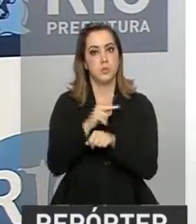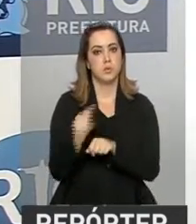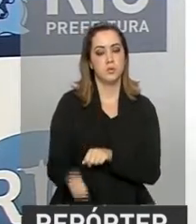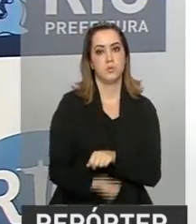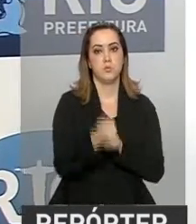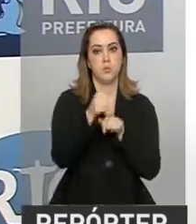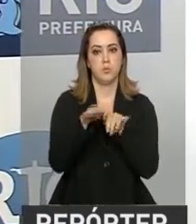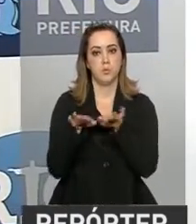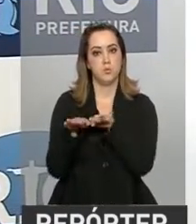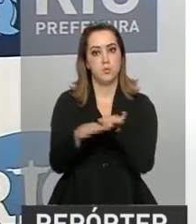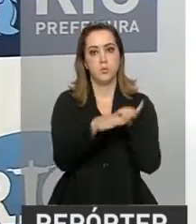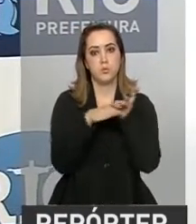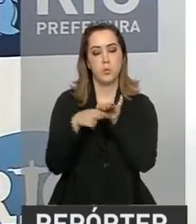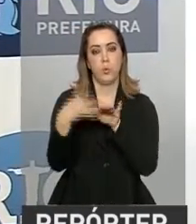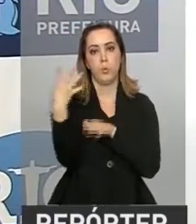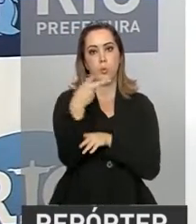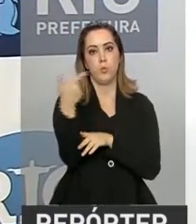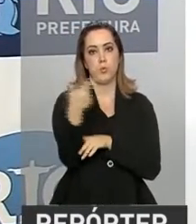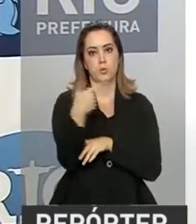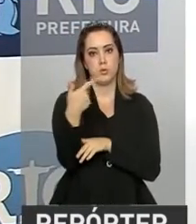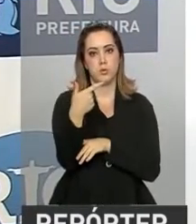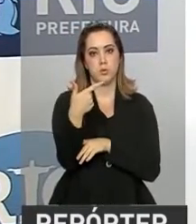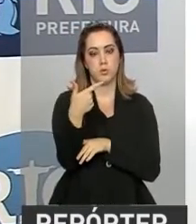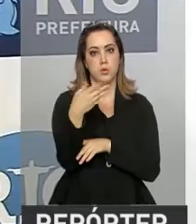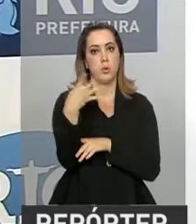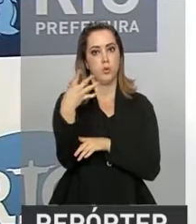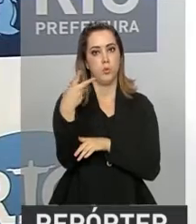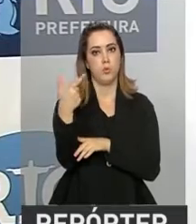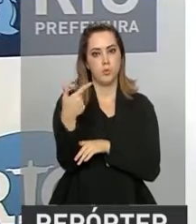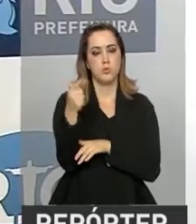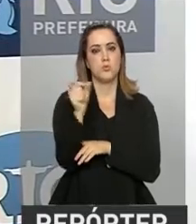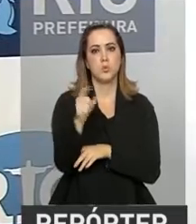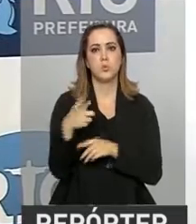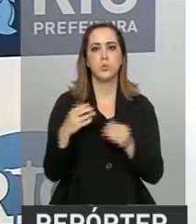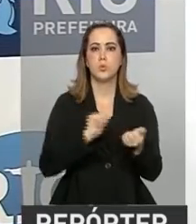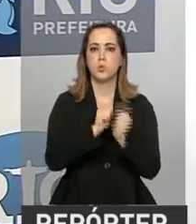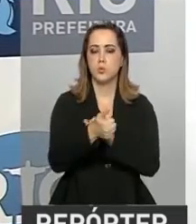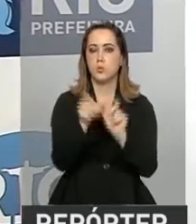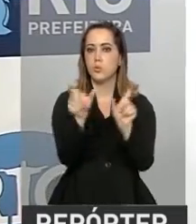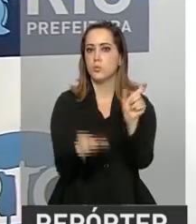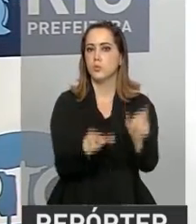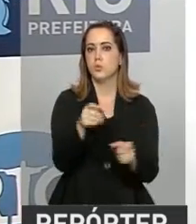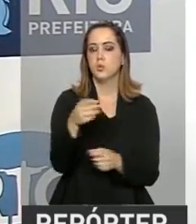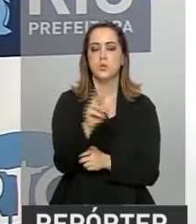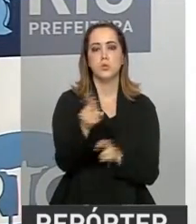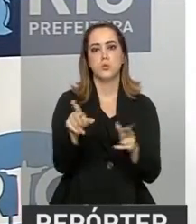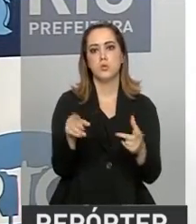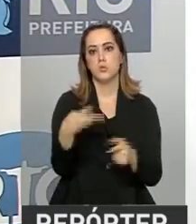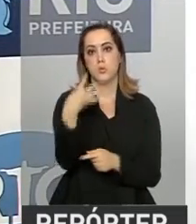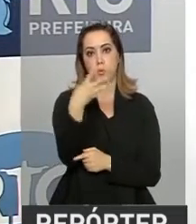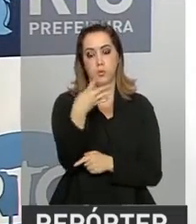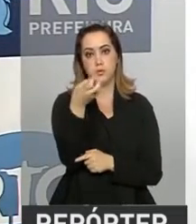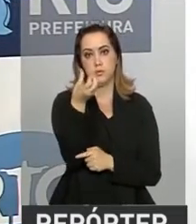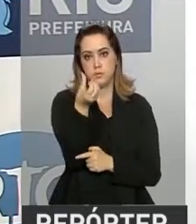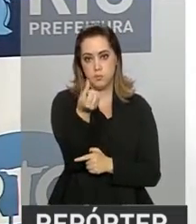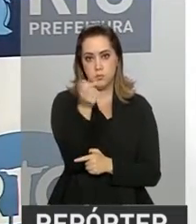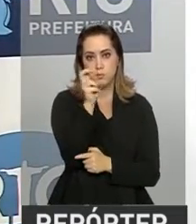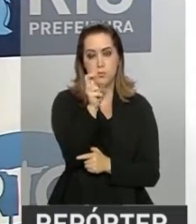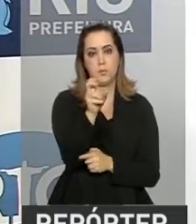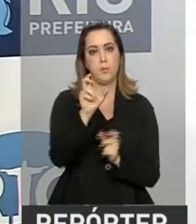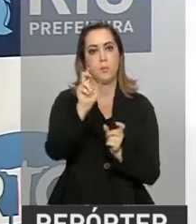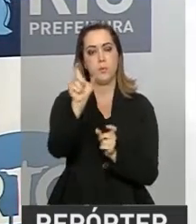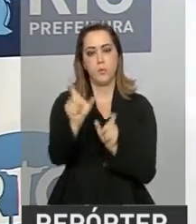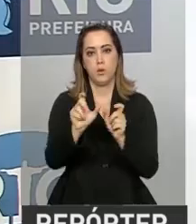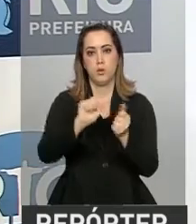democrático em relação às 42 modalidades, é a sua maior participação com 465 atletas, então a gente teve